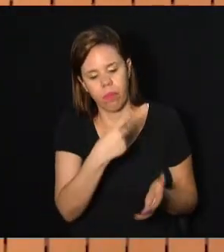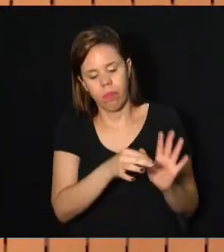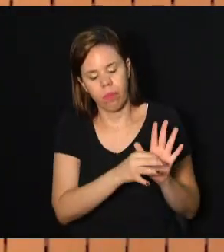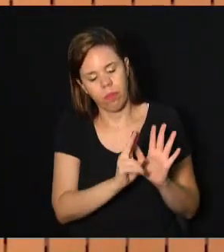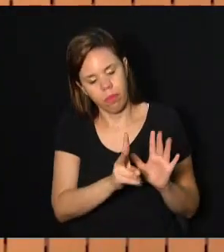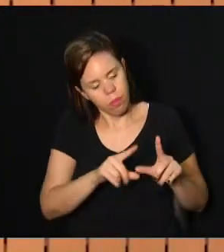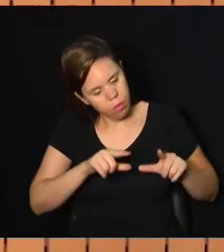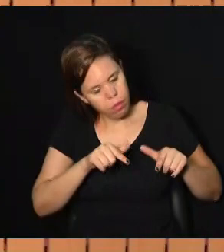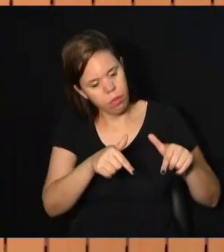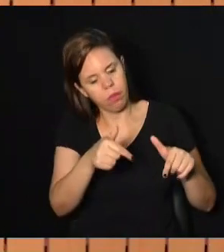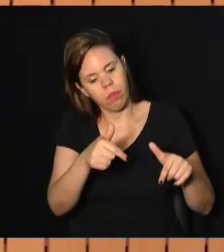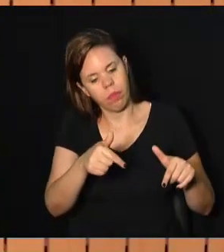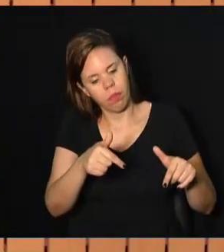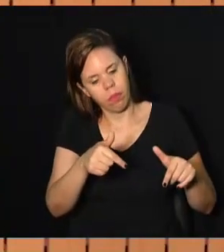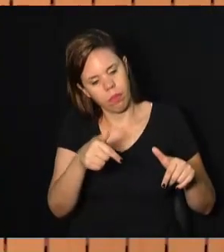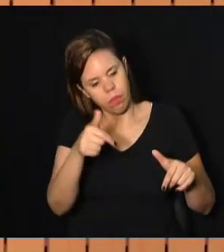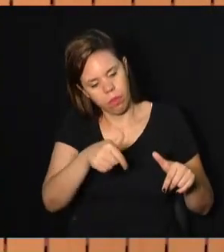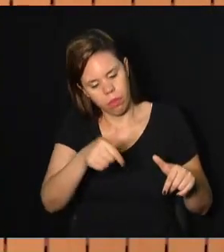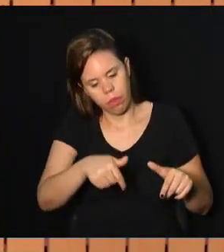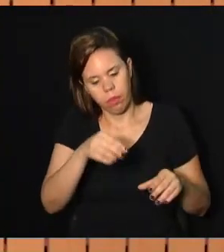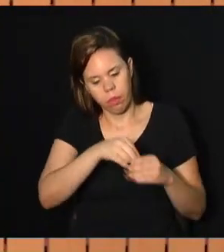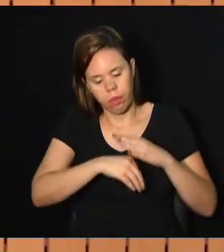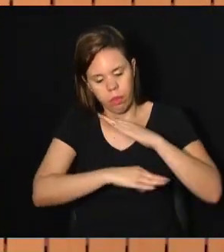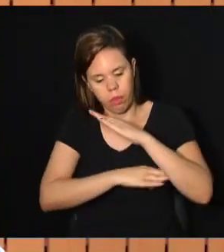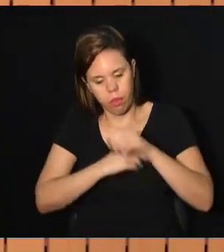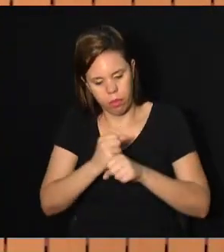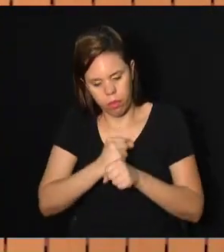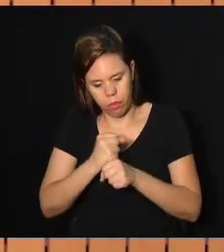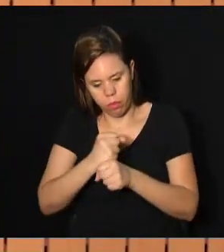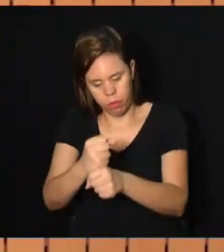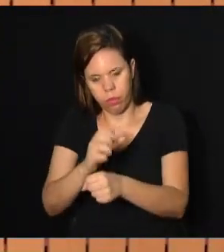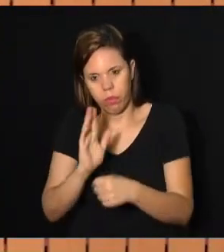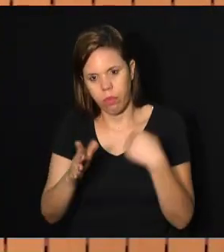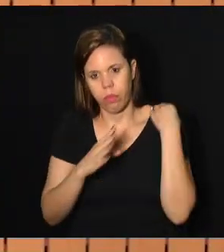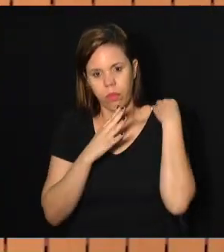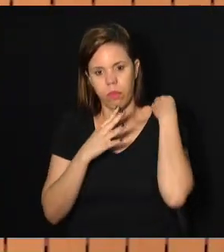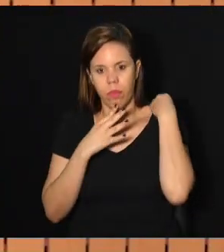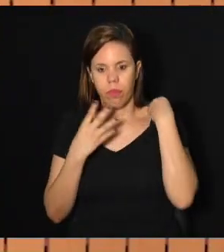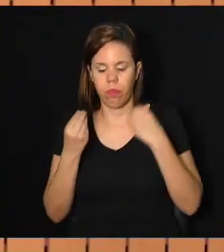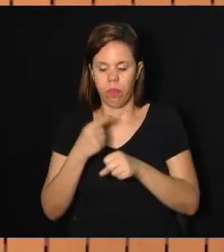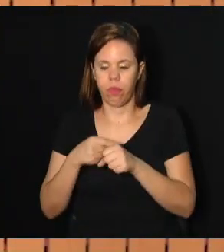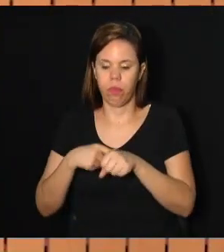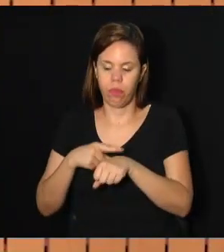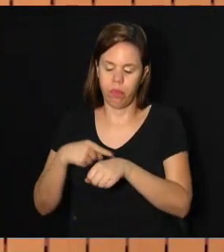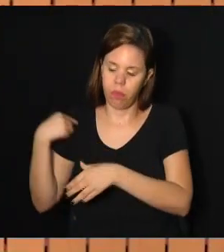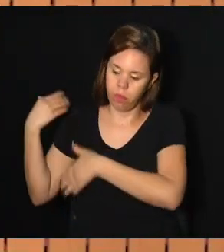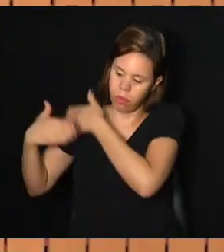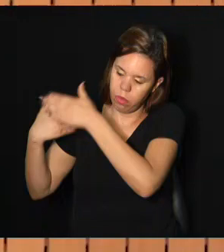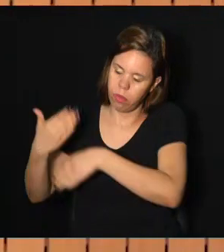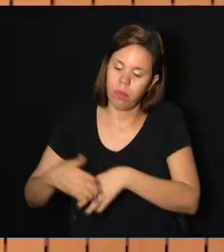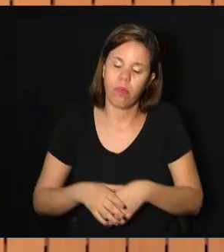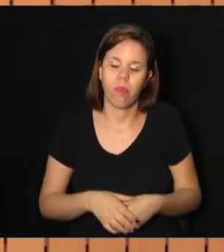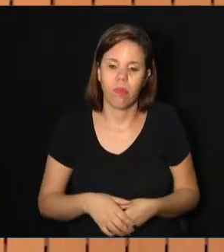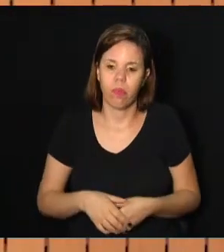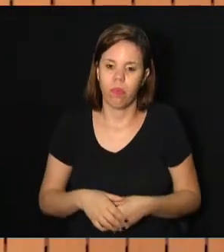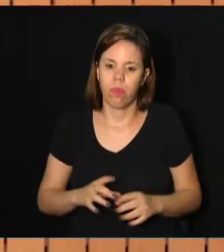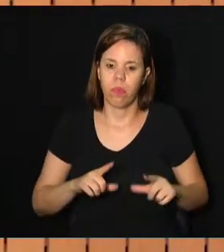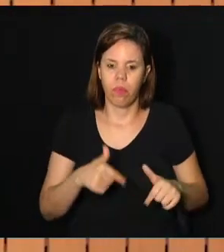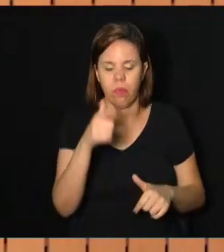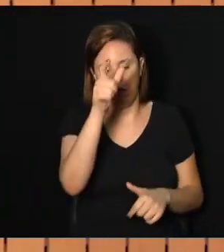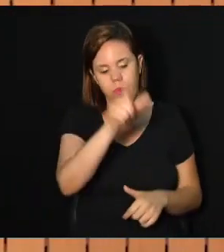sempre dentro dessa casa, ao longo dos anos. Eu que já te conheço há bastante tempo, e vejo que os seus